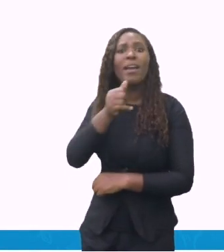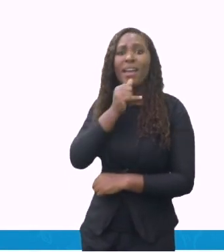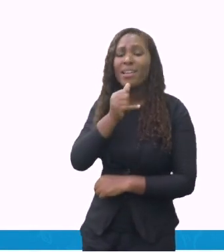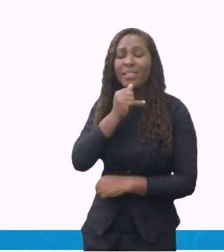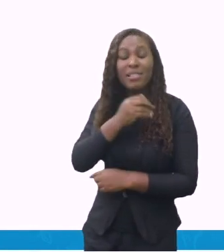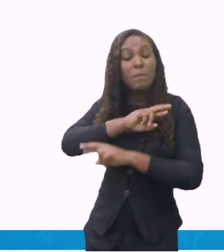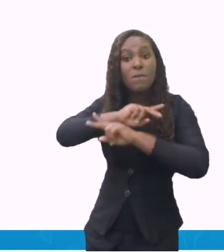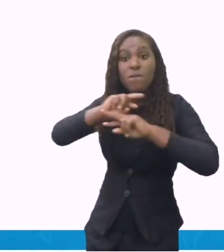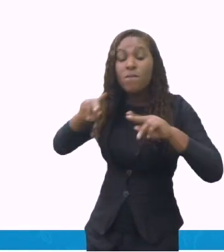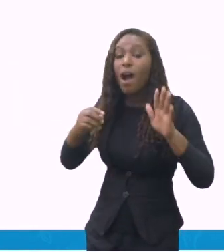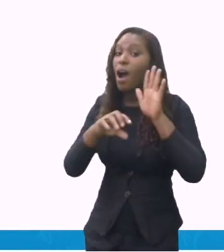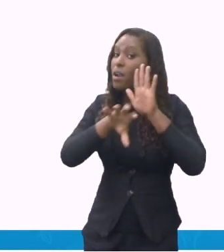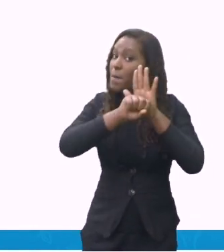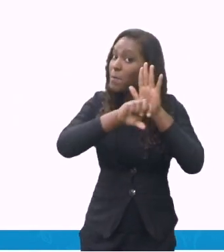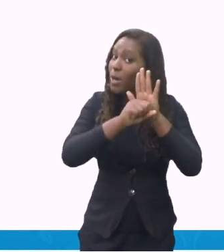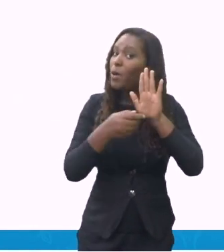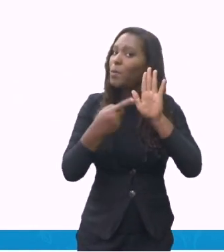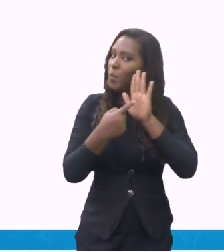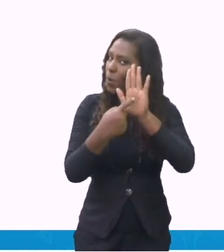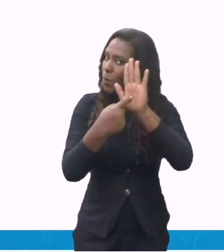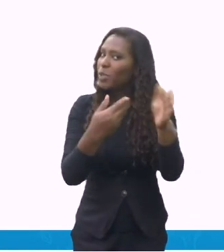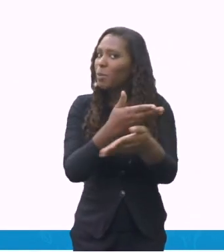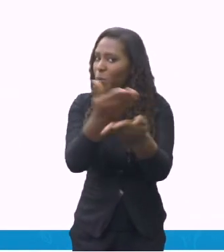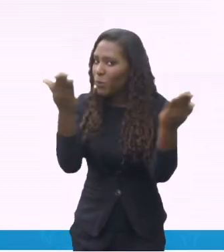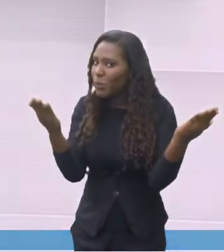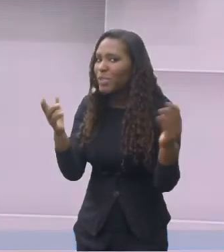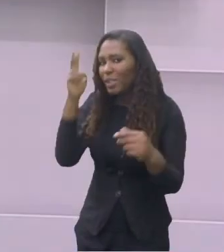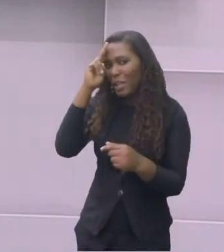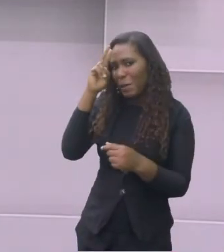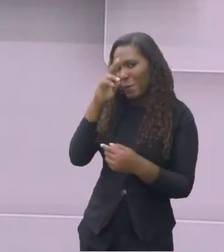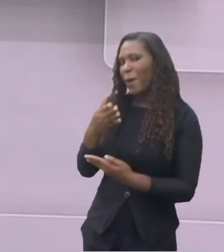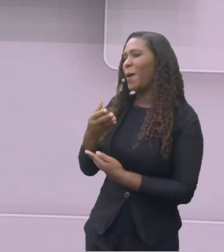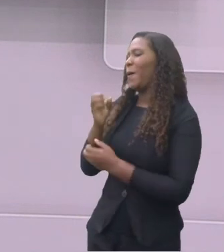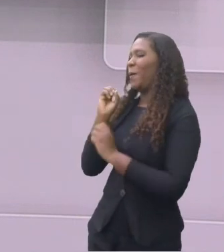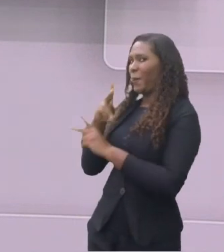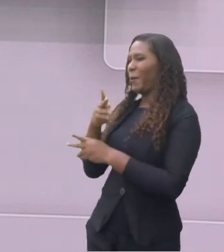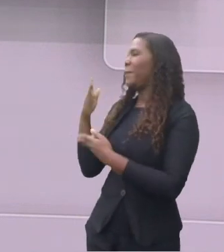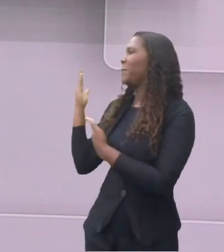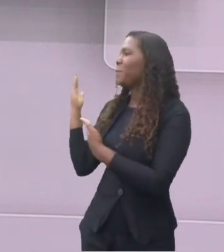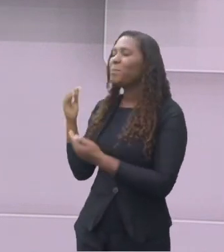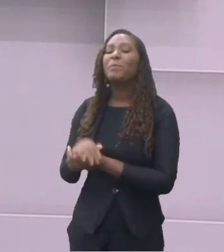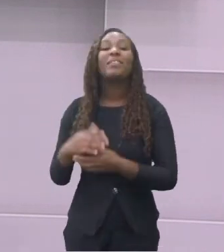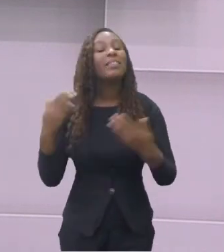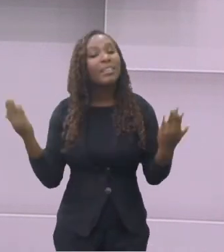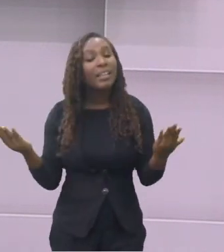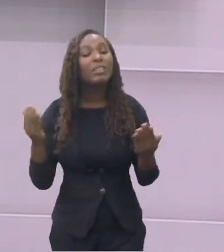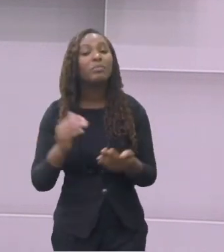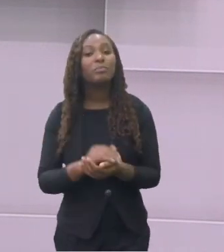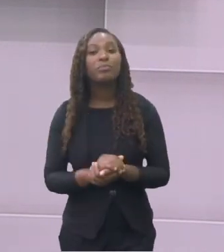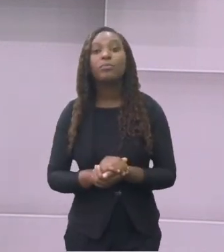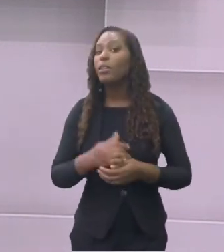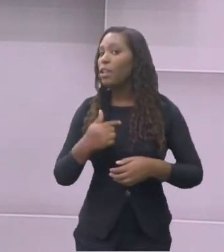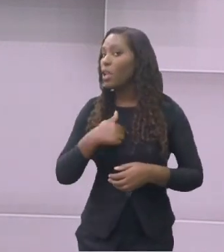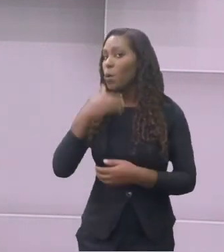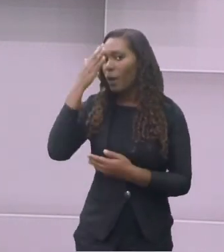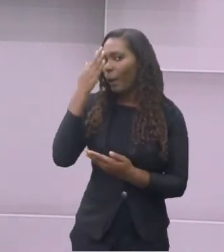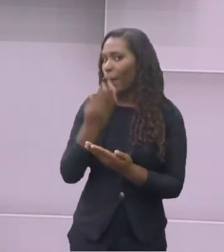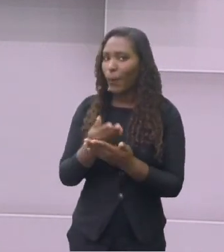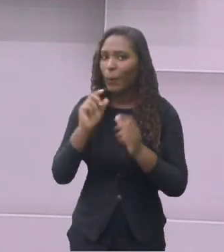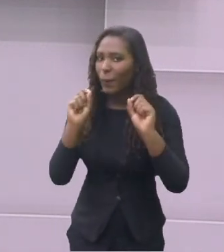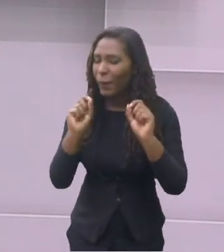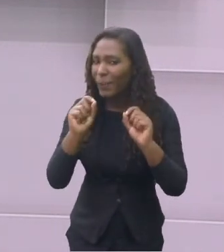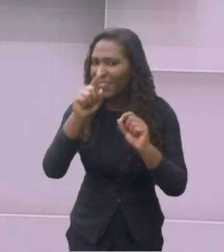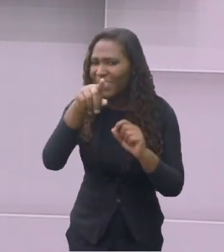para favorecer o nosso estudo, a nossa aprendizagem. Tenho certeza que